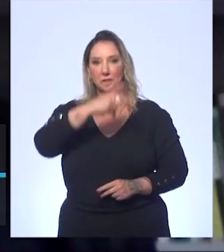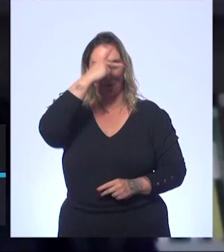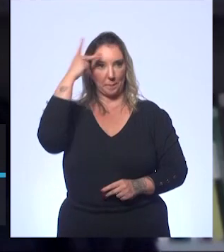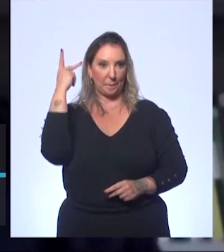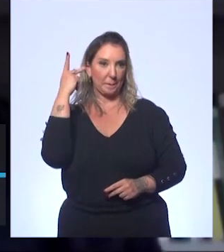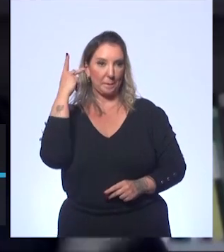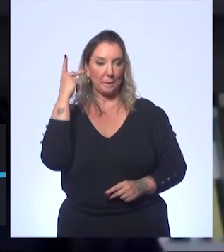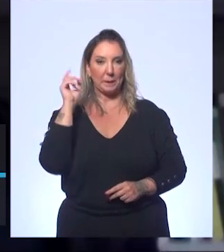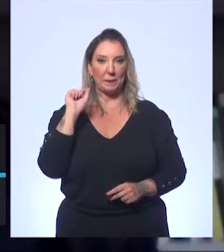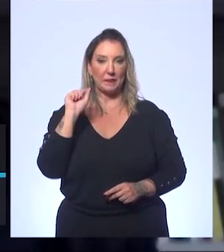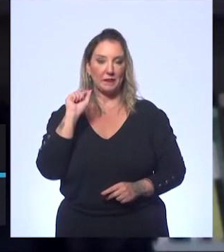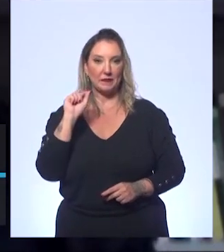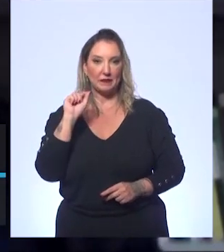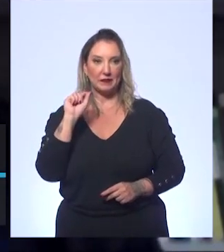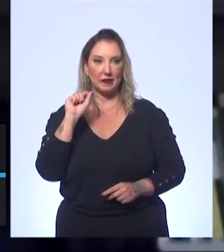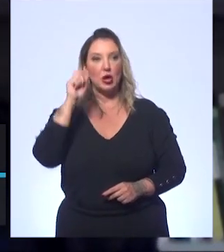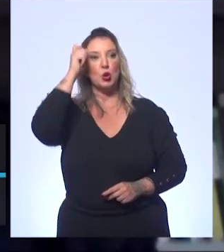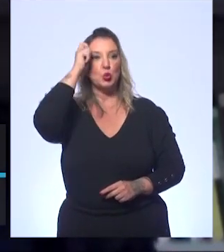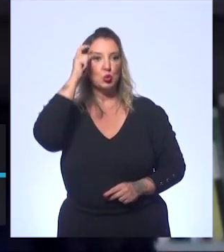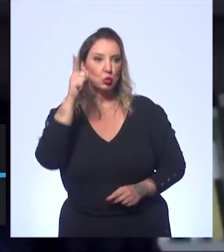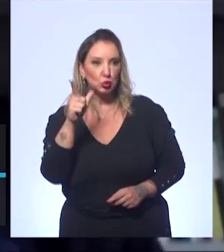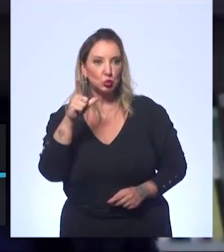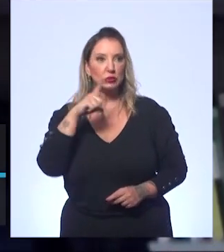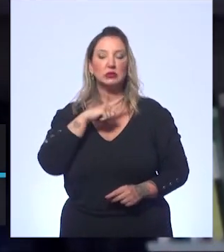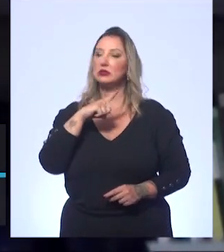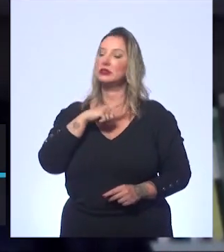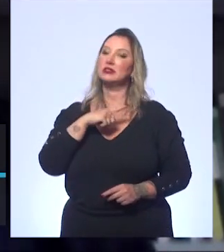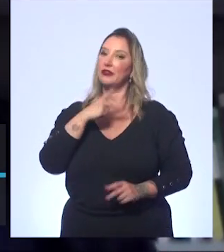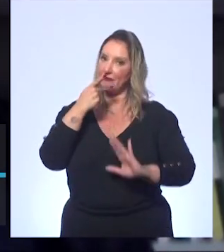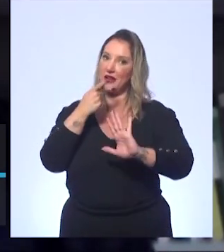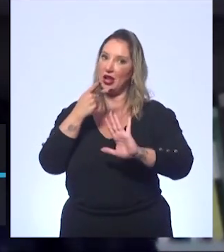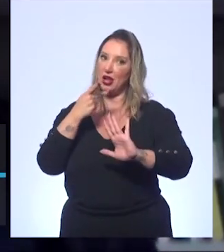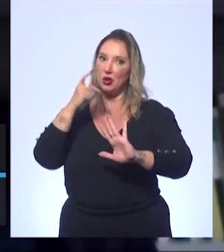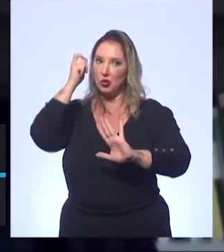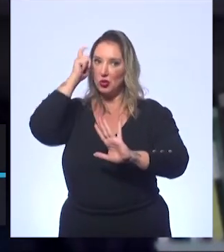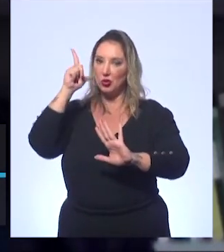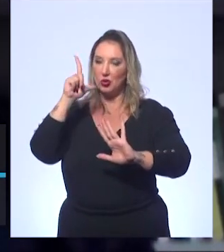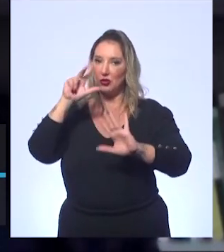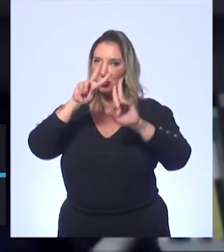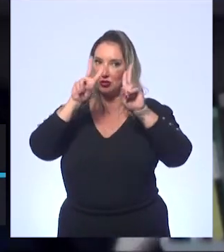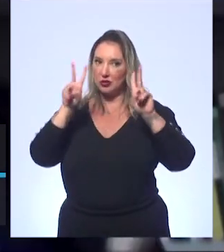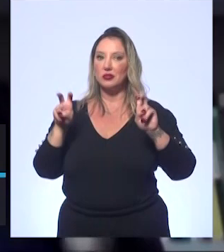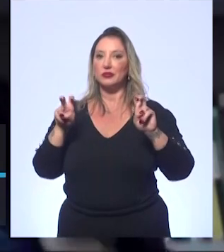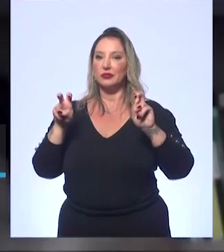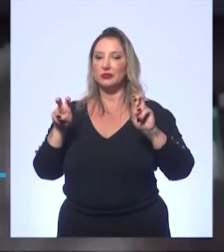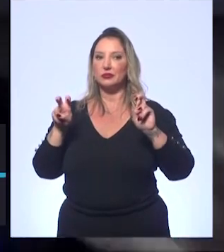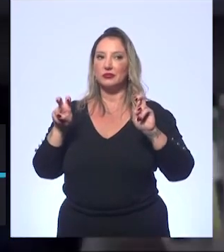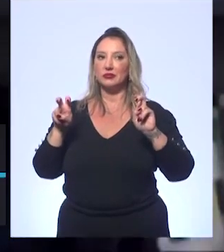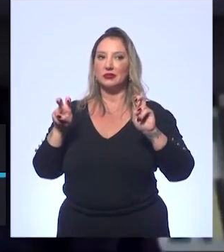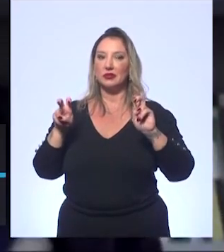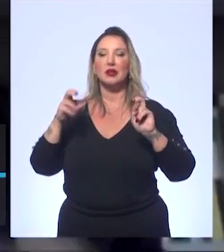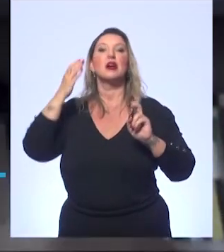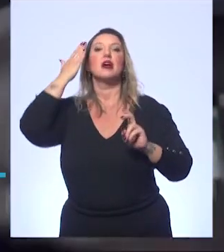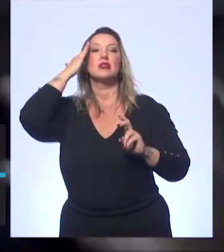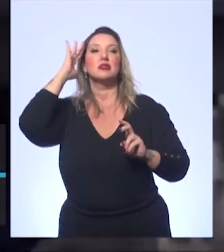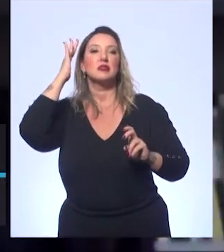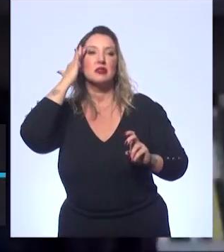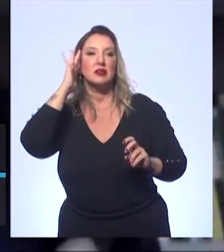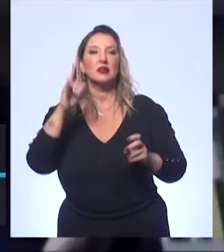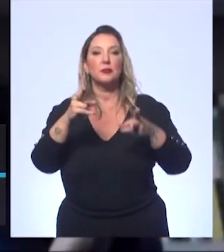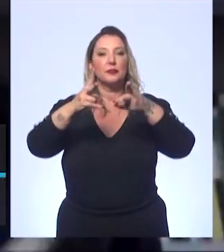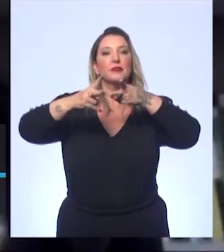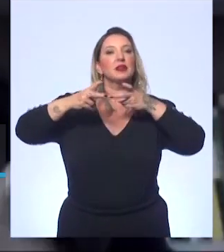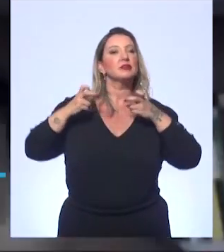que têm a cultura, quando eu falo cultura, gente, é na questão da questão de entender da